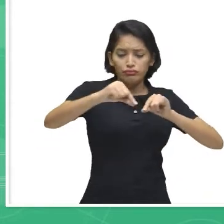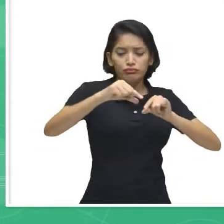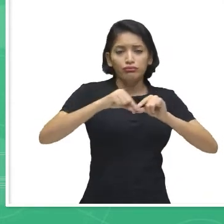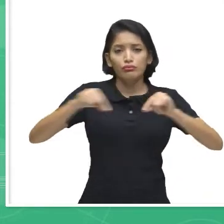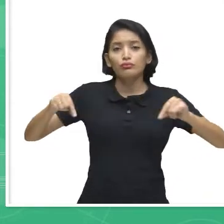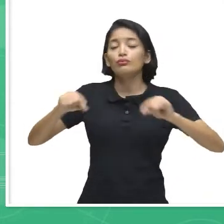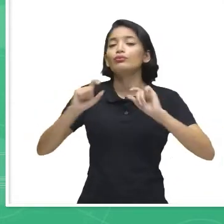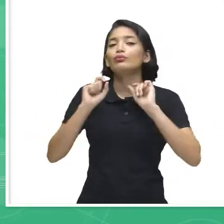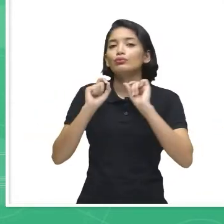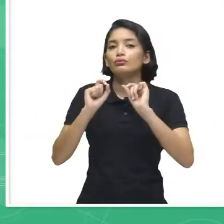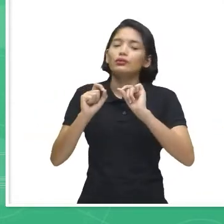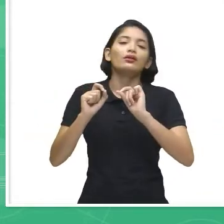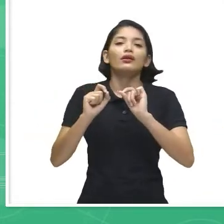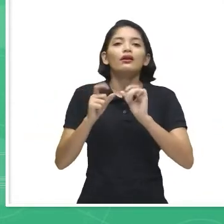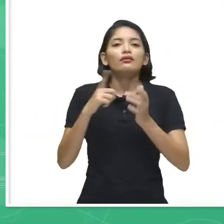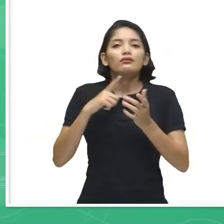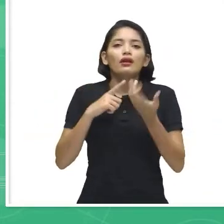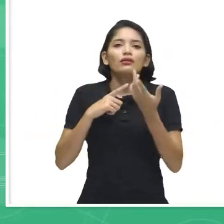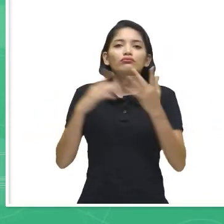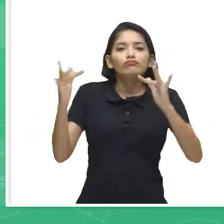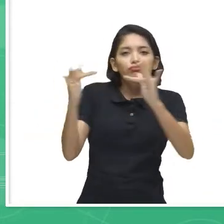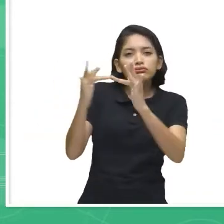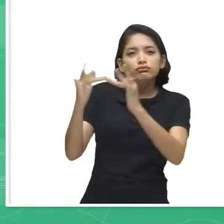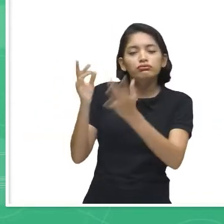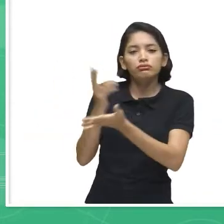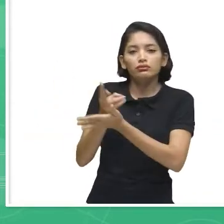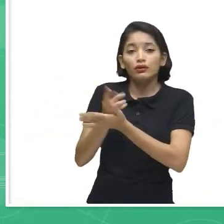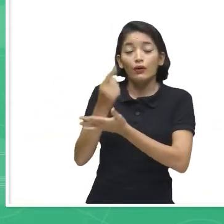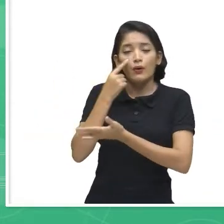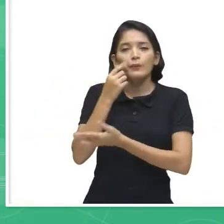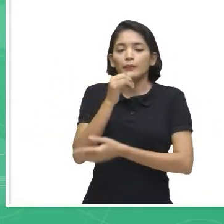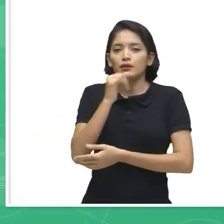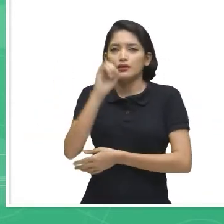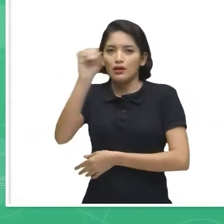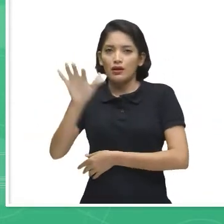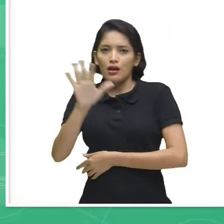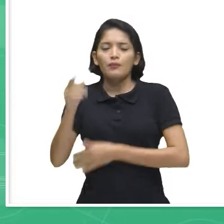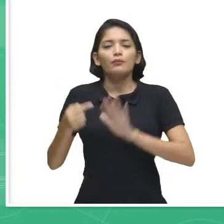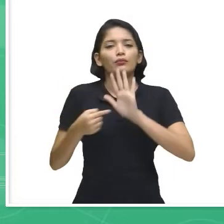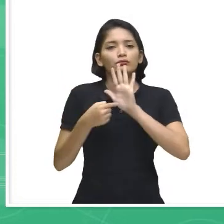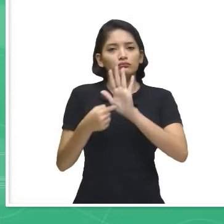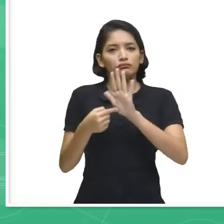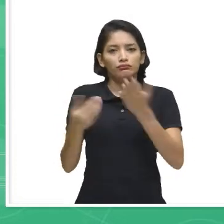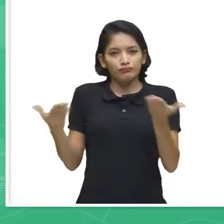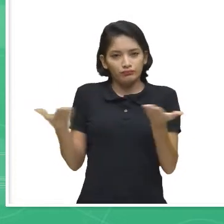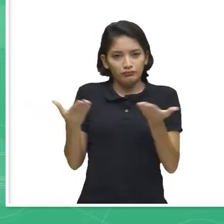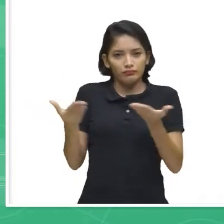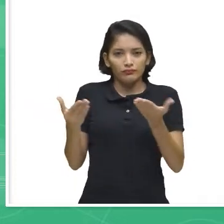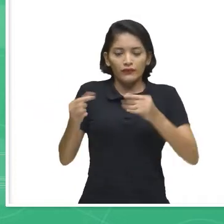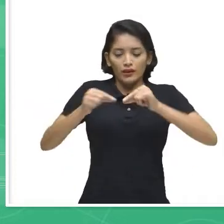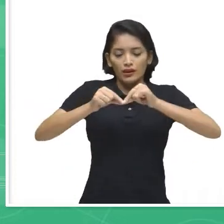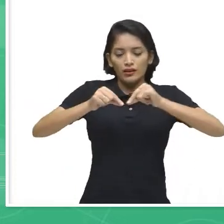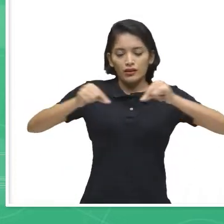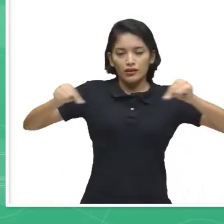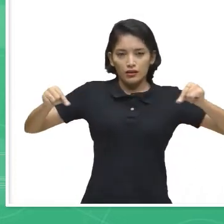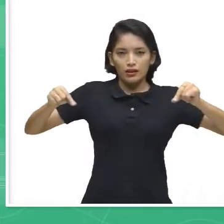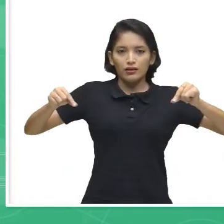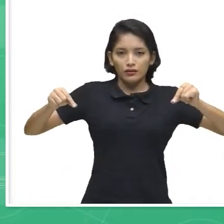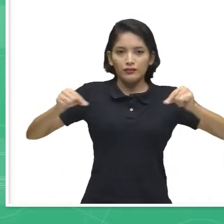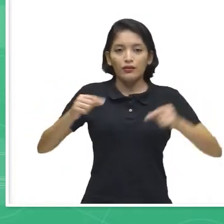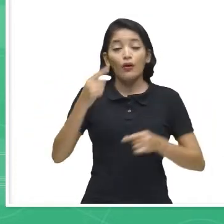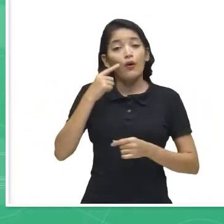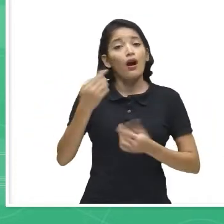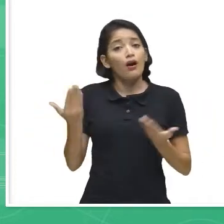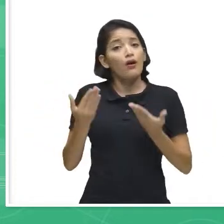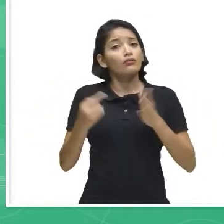são perpendiculares. Então, a figura mostra um tipo de circunferência denominada linha equipotencial. Então, vamos